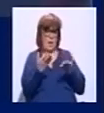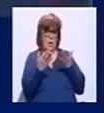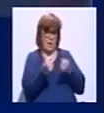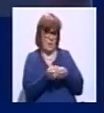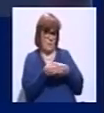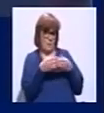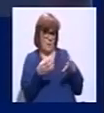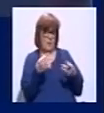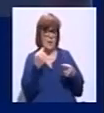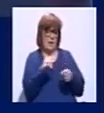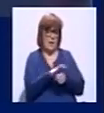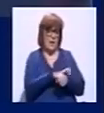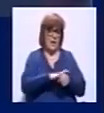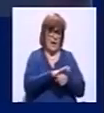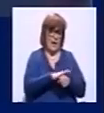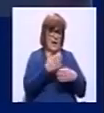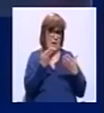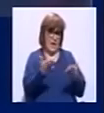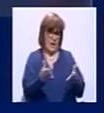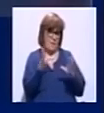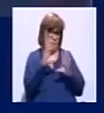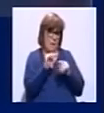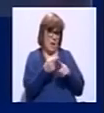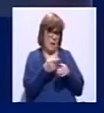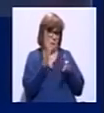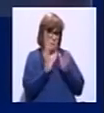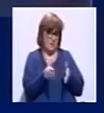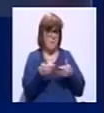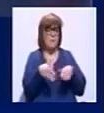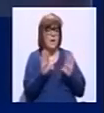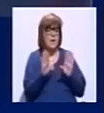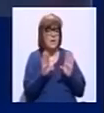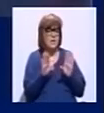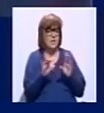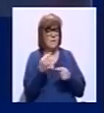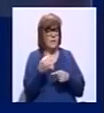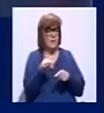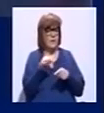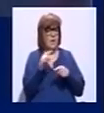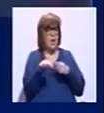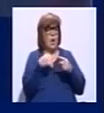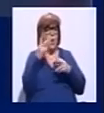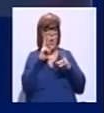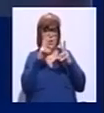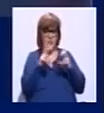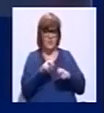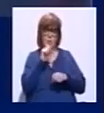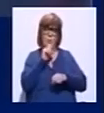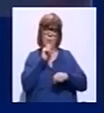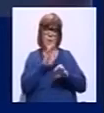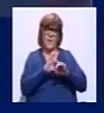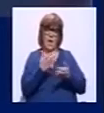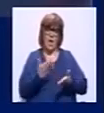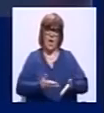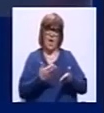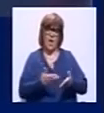analisadas para para esta área que a área que é mais necessária mas outras investigações que faltam podem agora